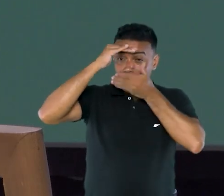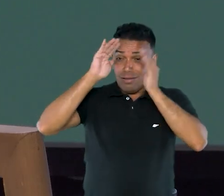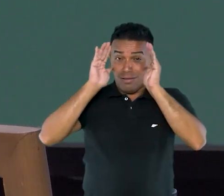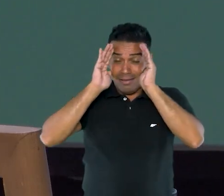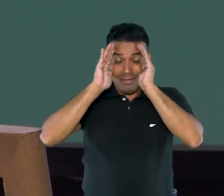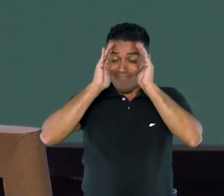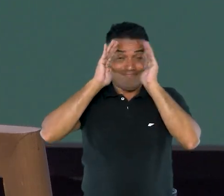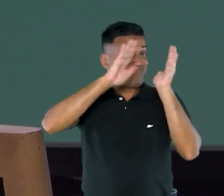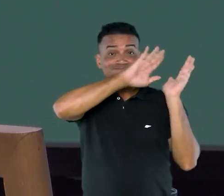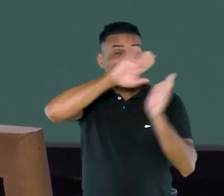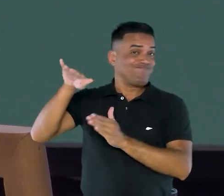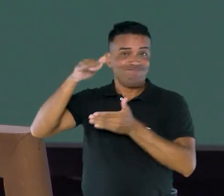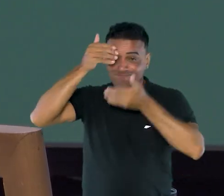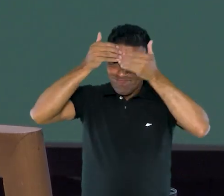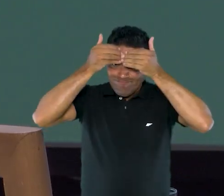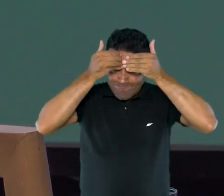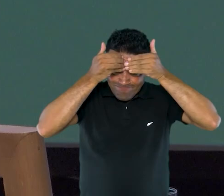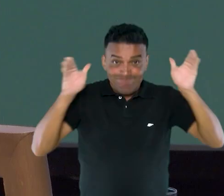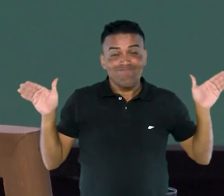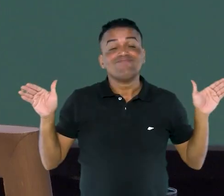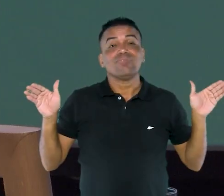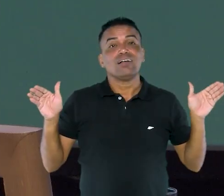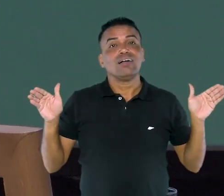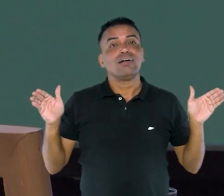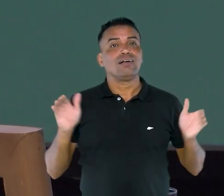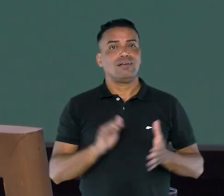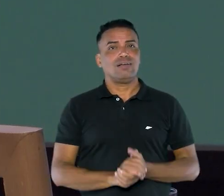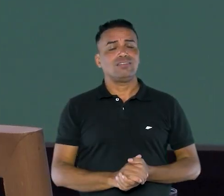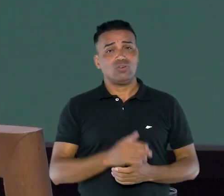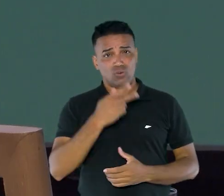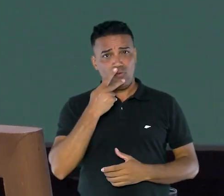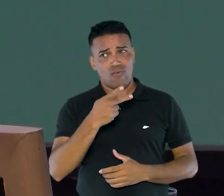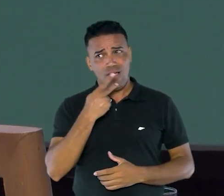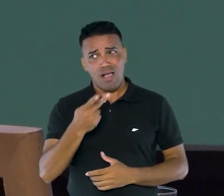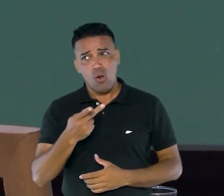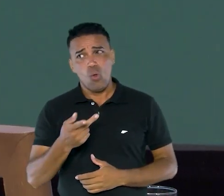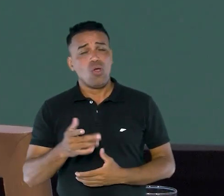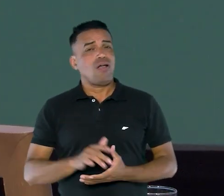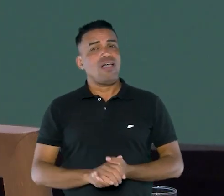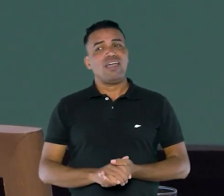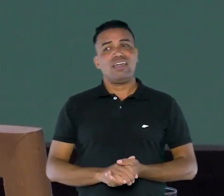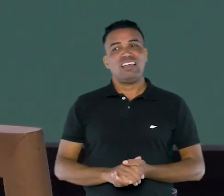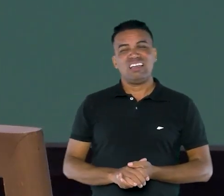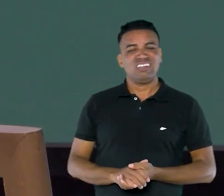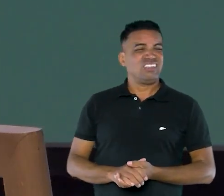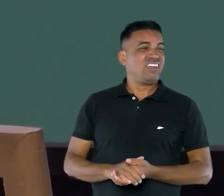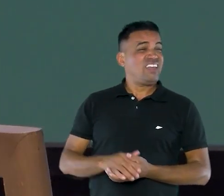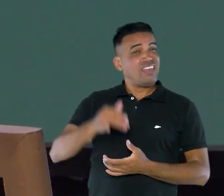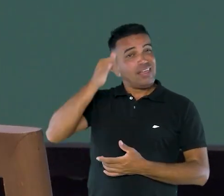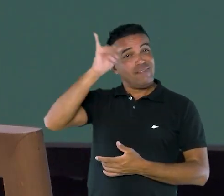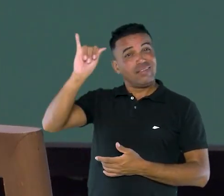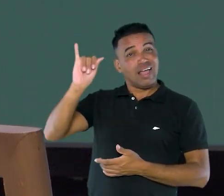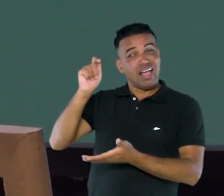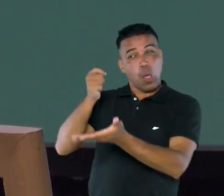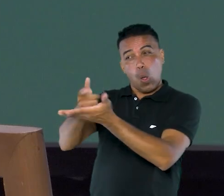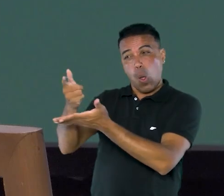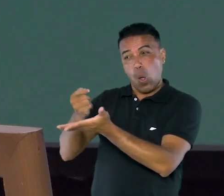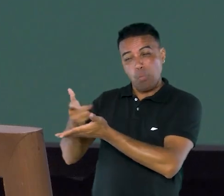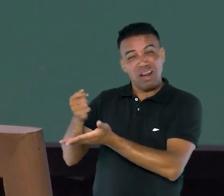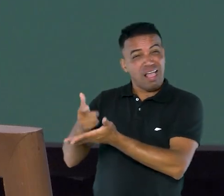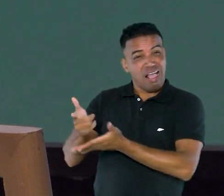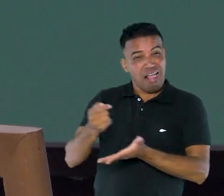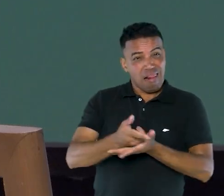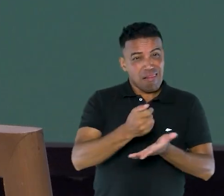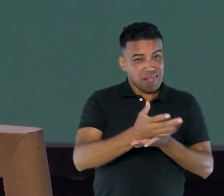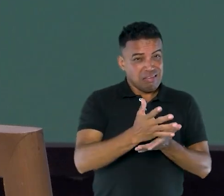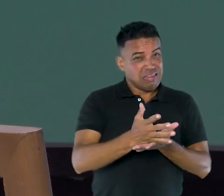Por isso que eu digo, primeira posição, né? Então, quando eu digo desprendimento, não é só um desapego